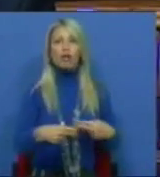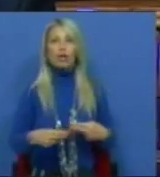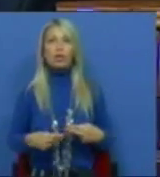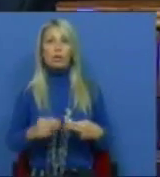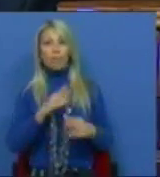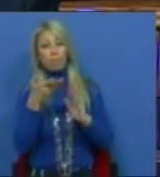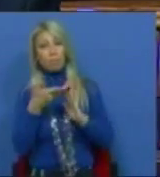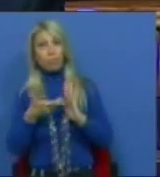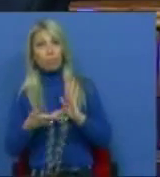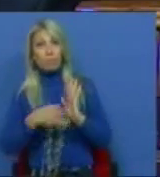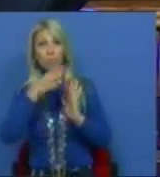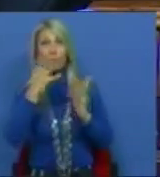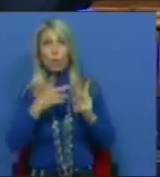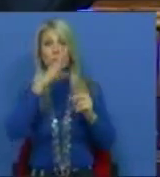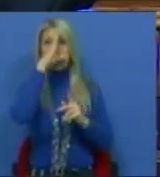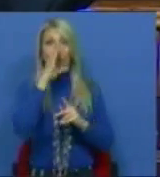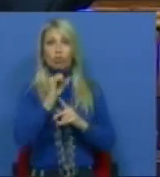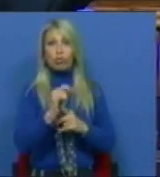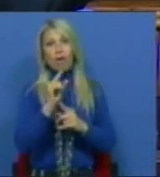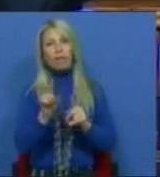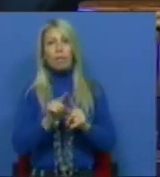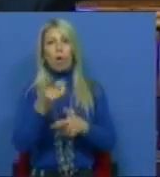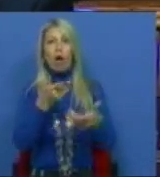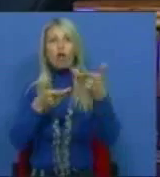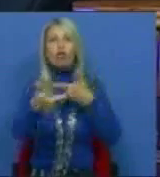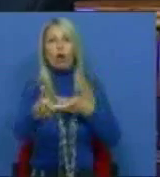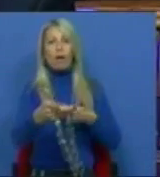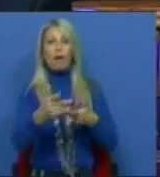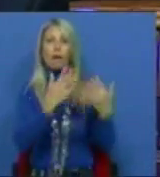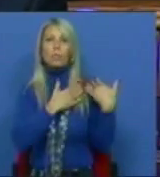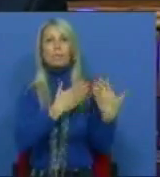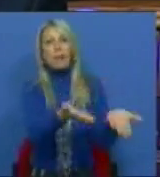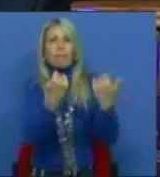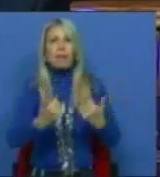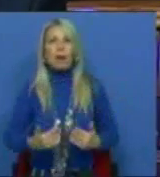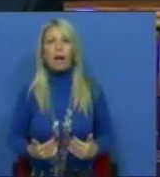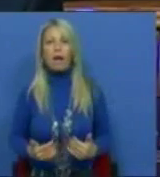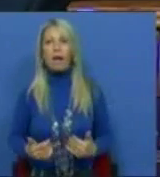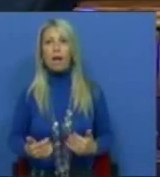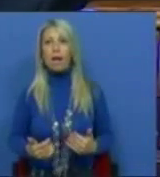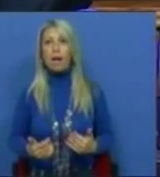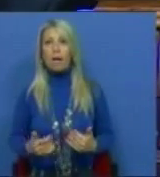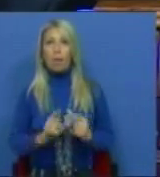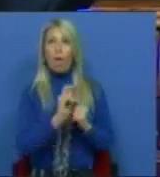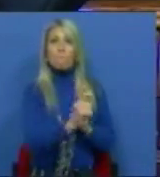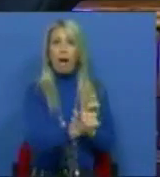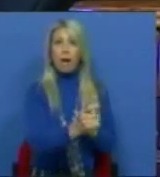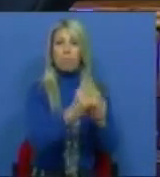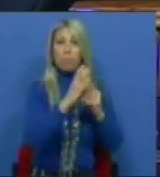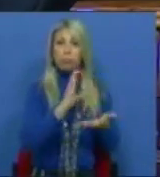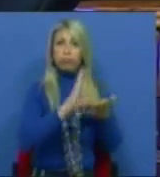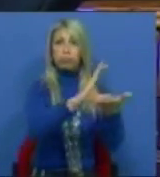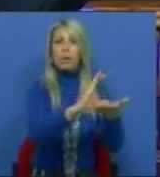implementa no Orçamento de Estado, em troca de uma maior desresponsabilização? Eu só estou a questionar, como não consigo perceber,